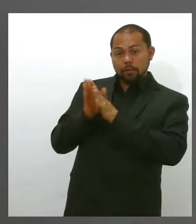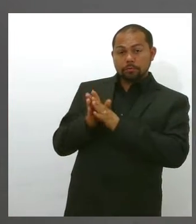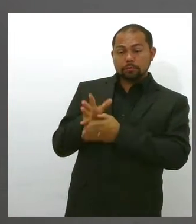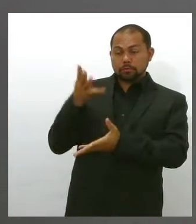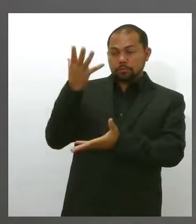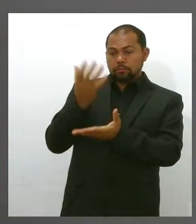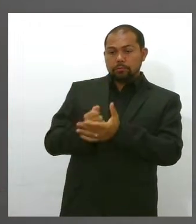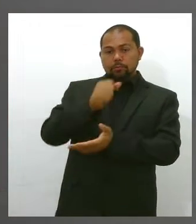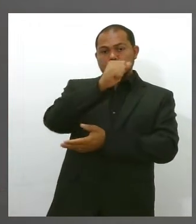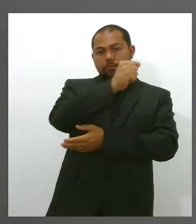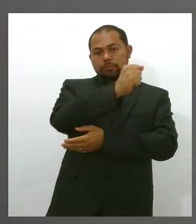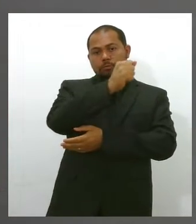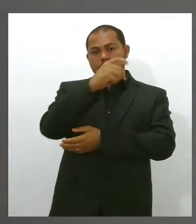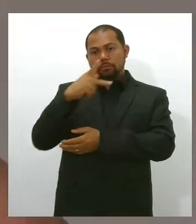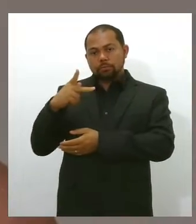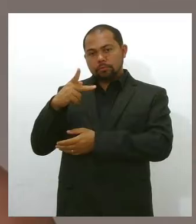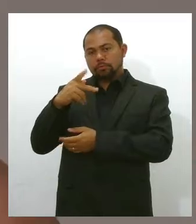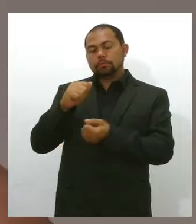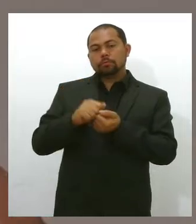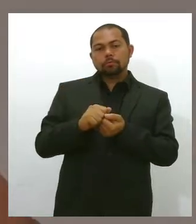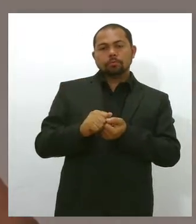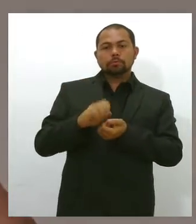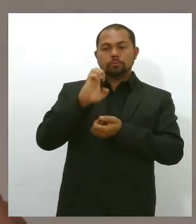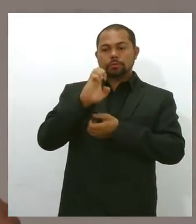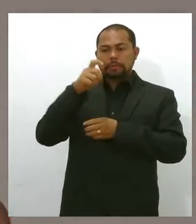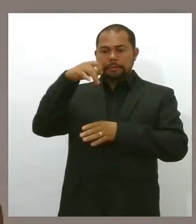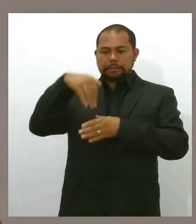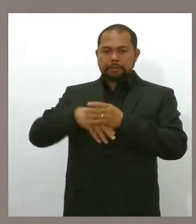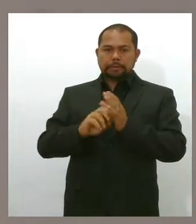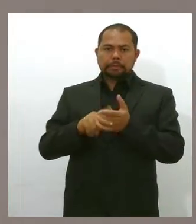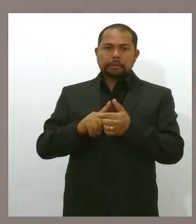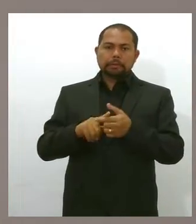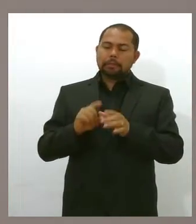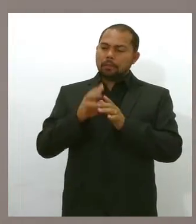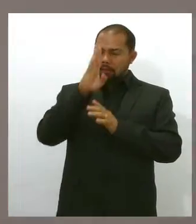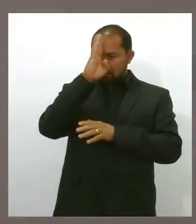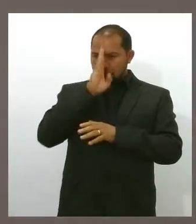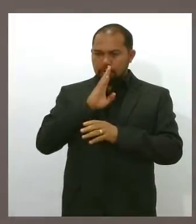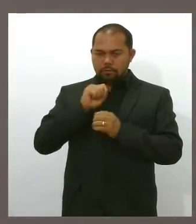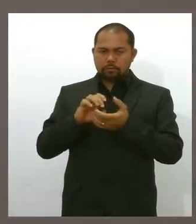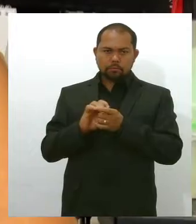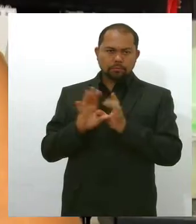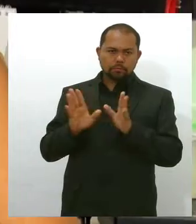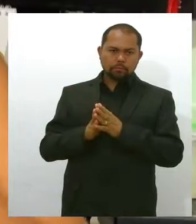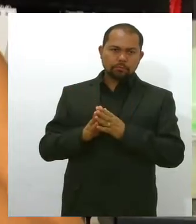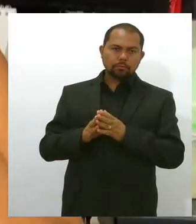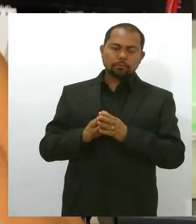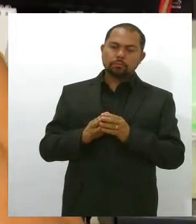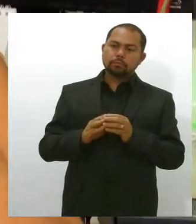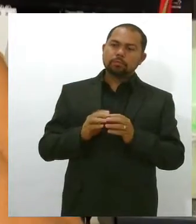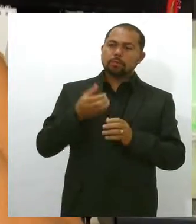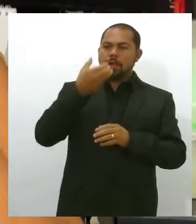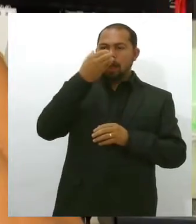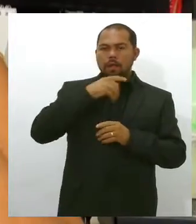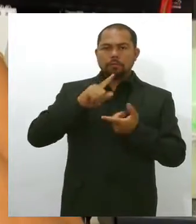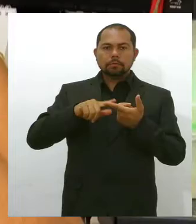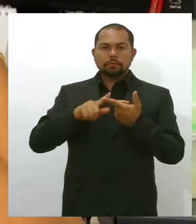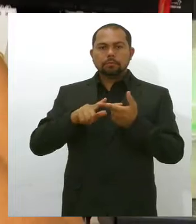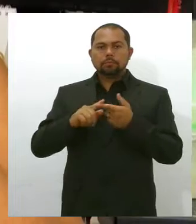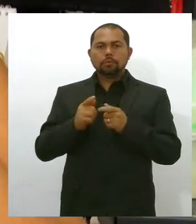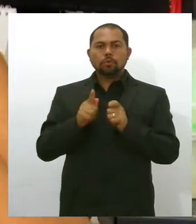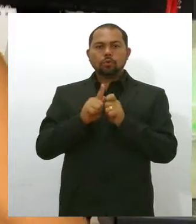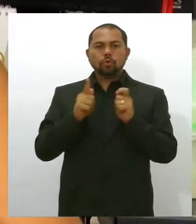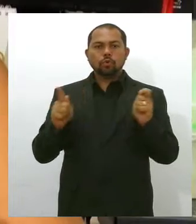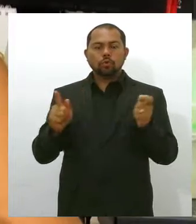aplicativo e é gratuito e está disponível nas plataformas Apple Store e Google Play alteração de local de